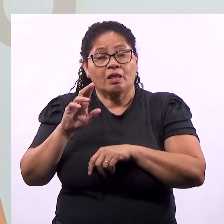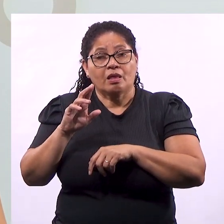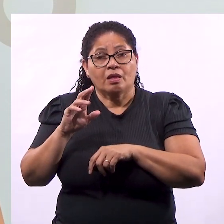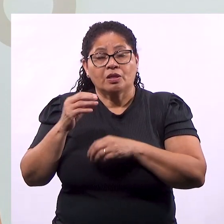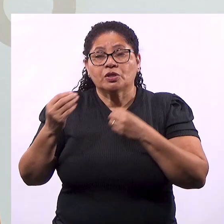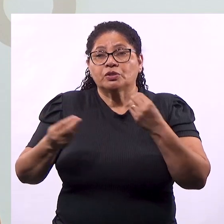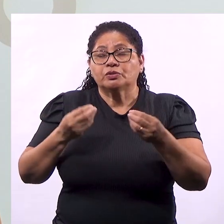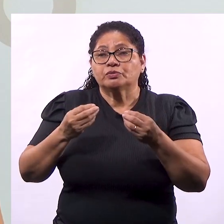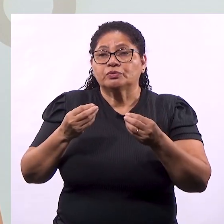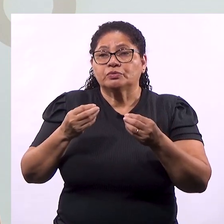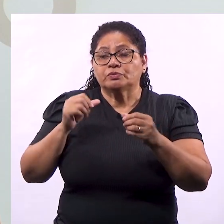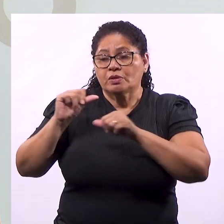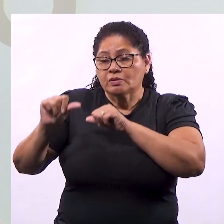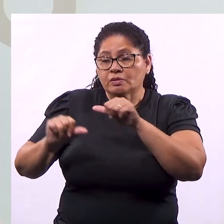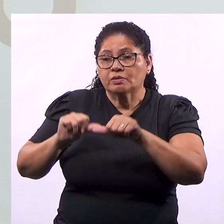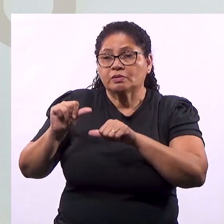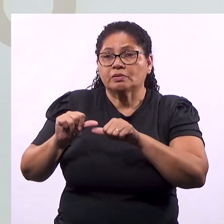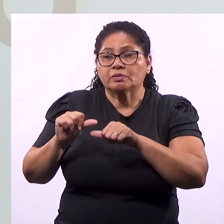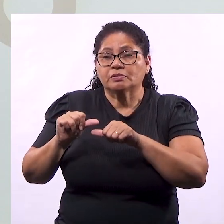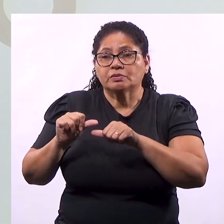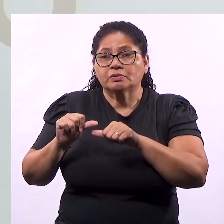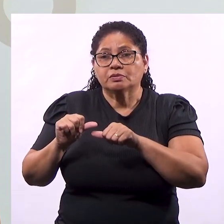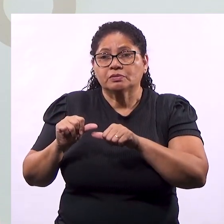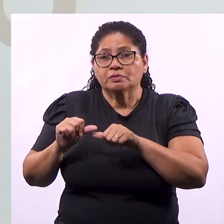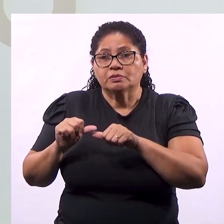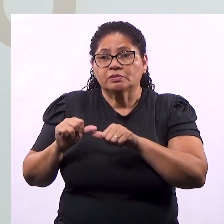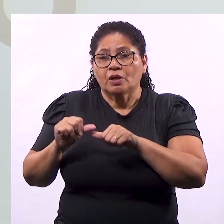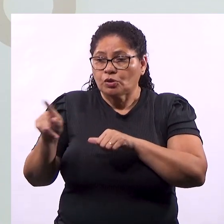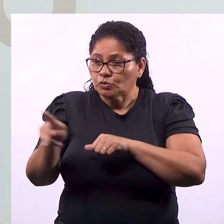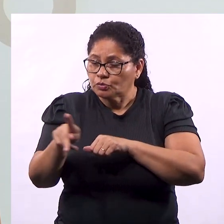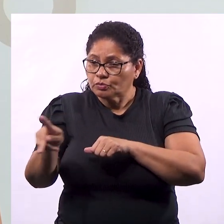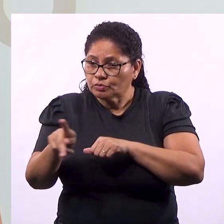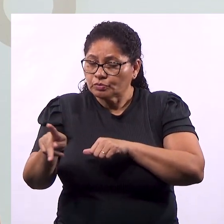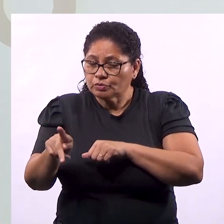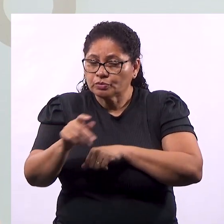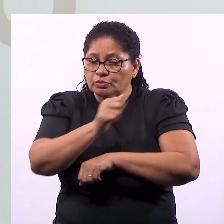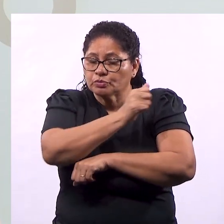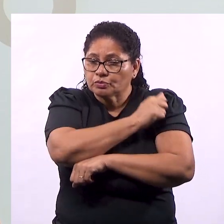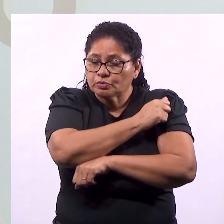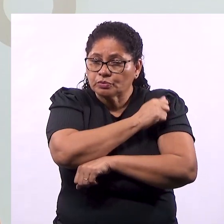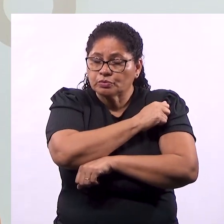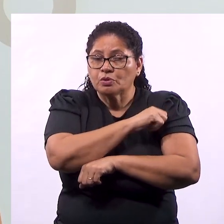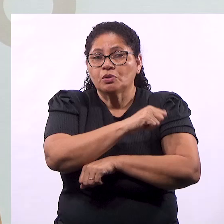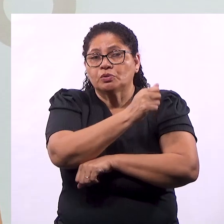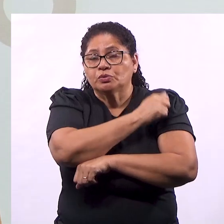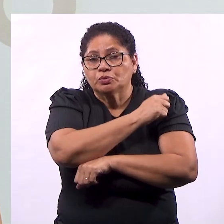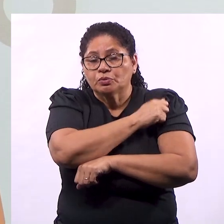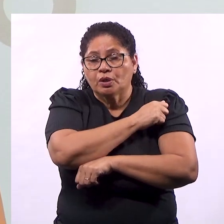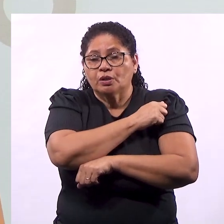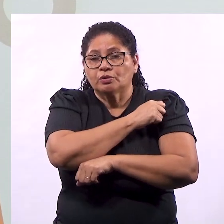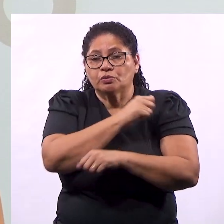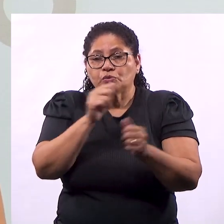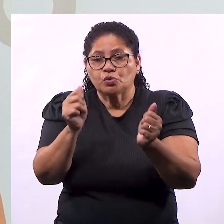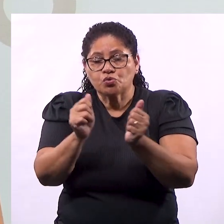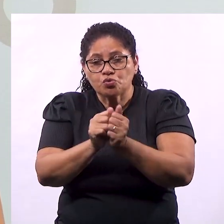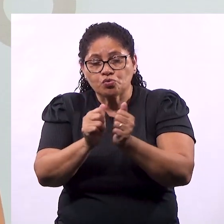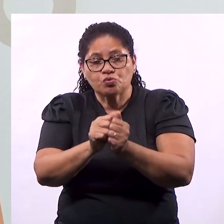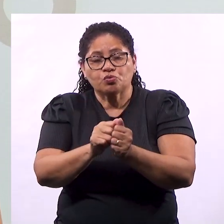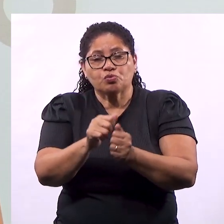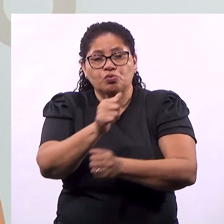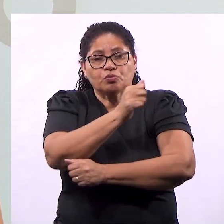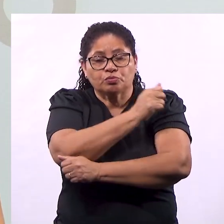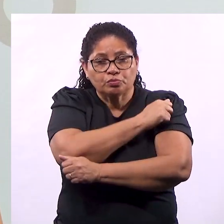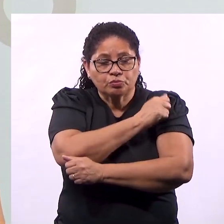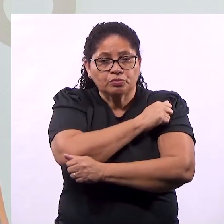o norte de quem vai avaliar vai ser uma avaliação do professor com aluno do aluno com o aluno